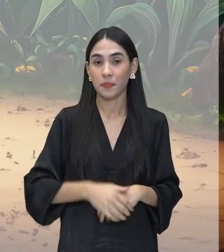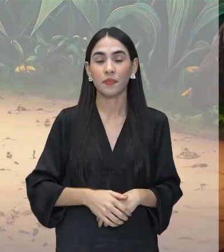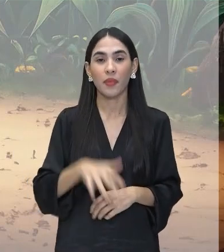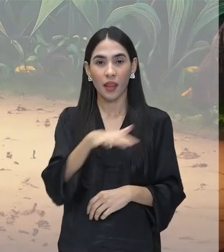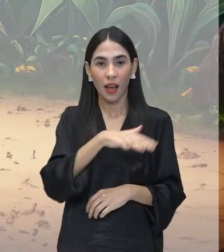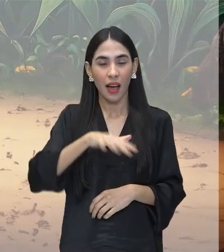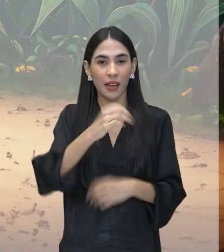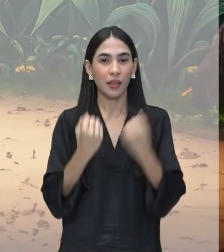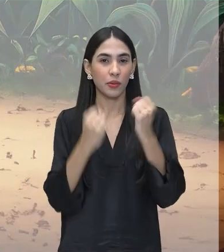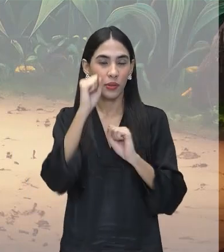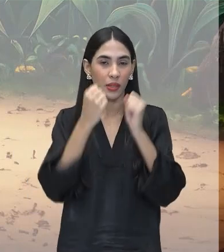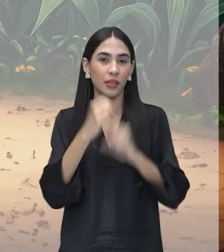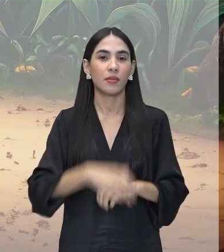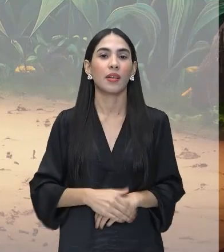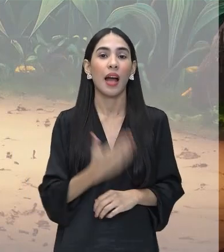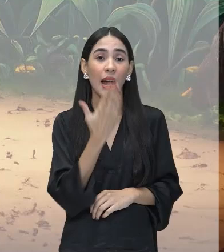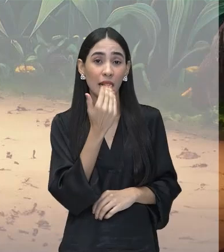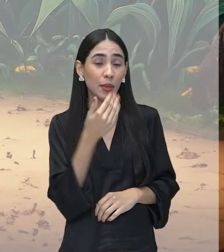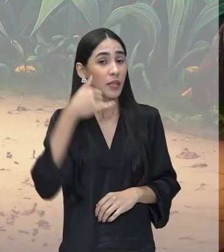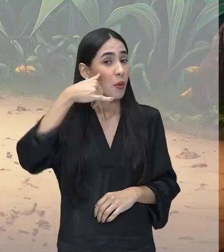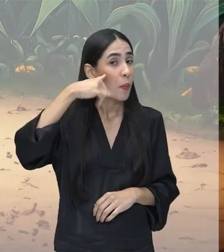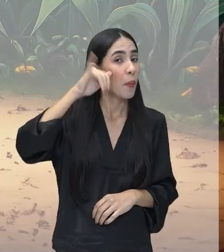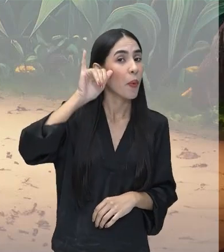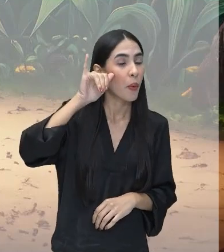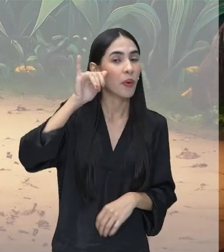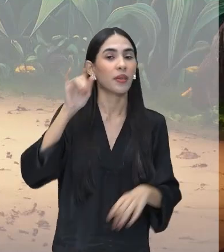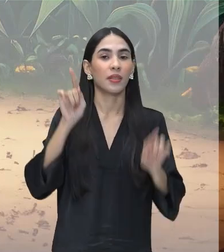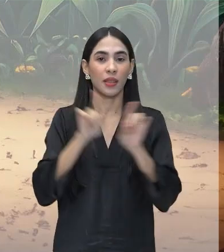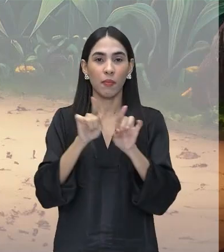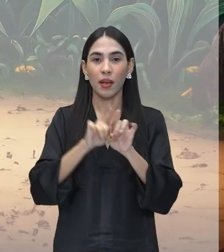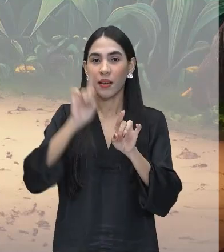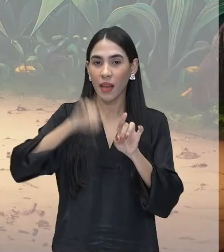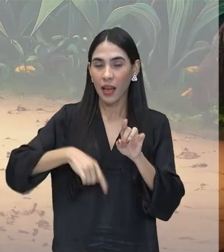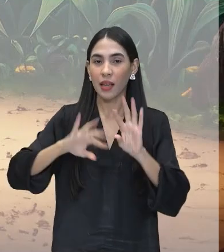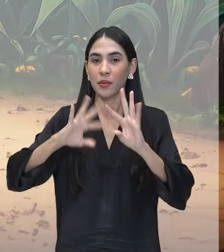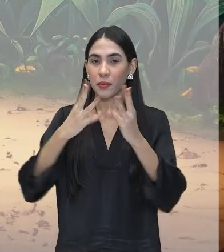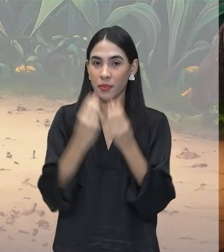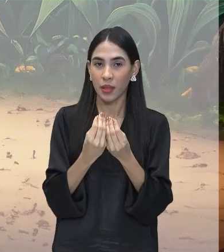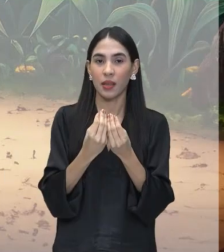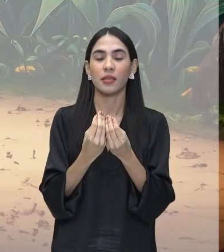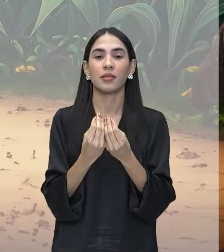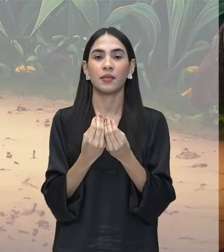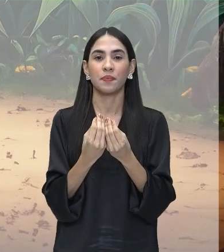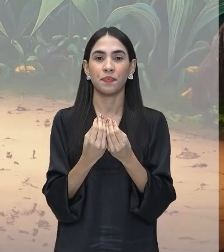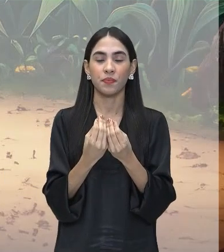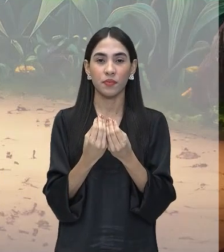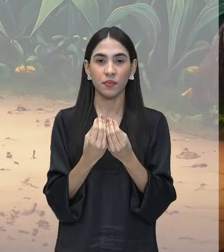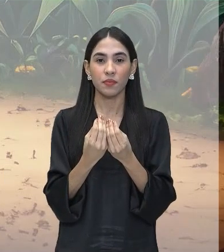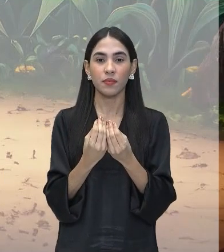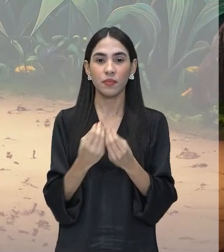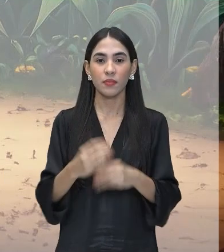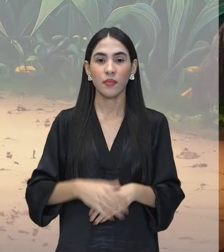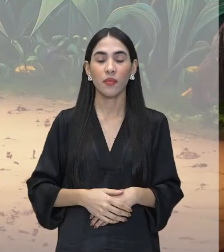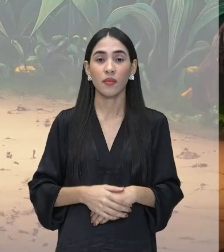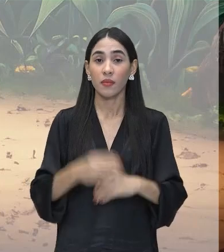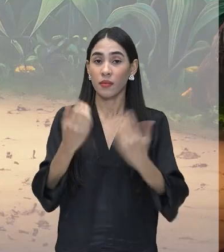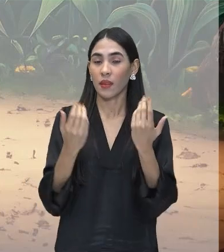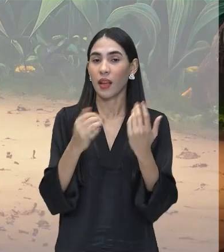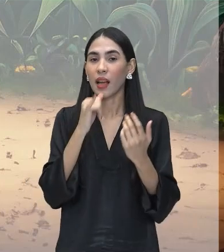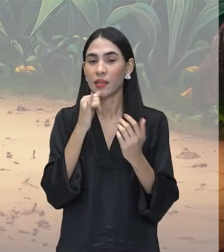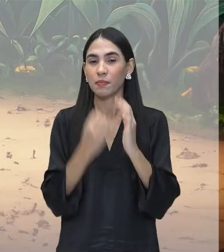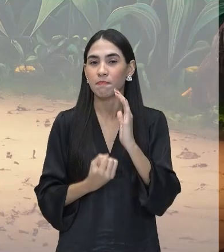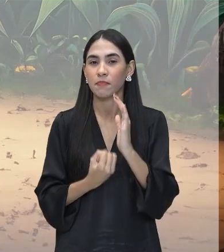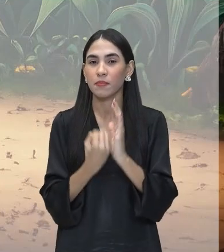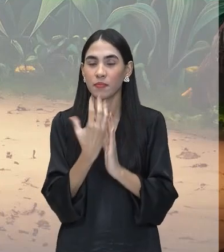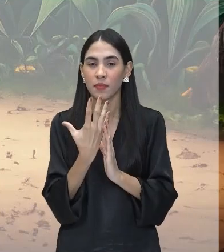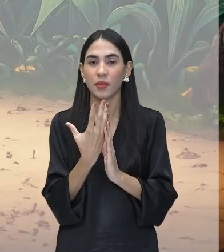industrial. Na alimentação do gado, além disso, ela também é uma substância que ela produz muitos,